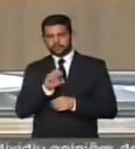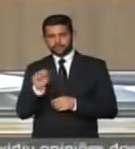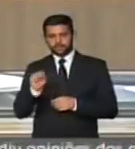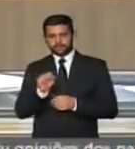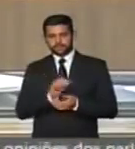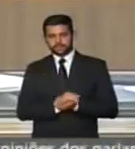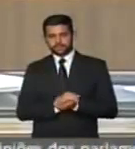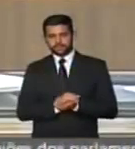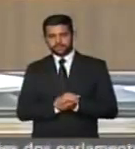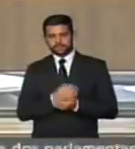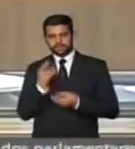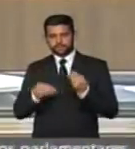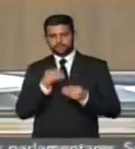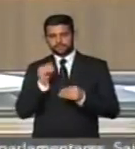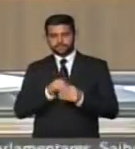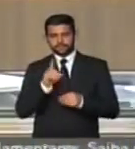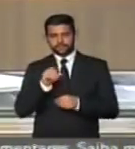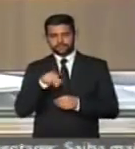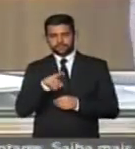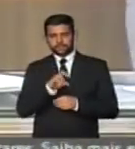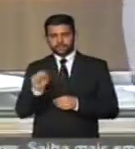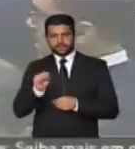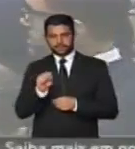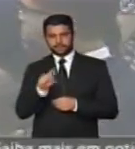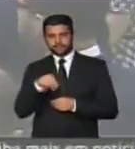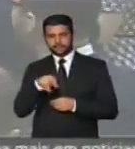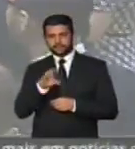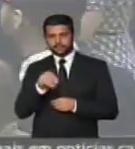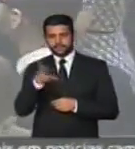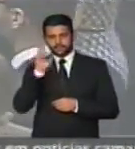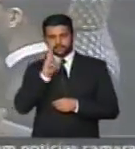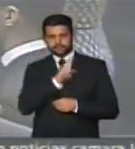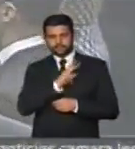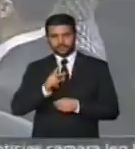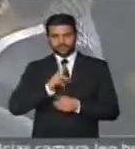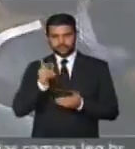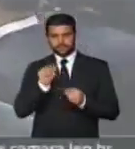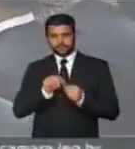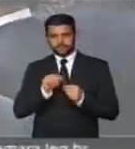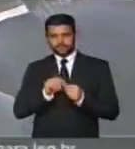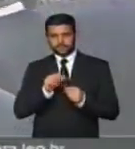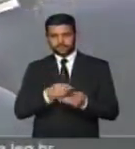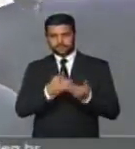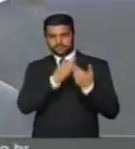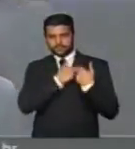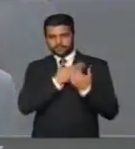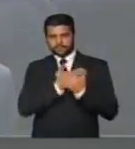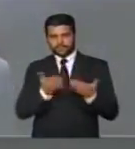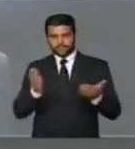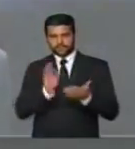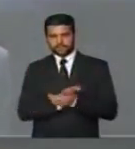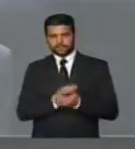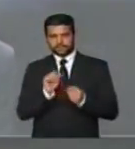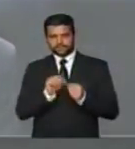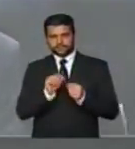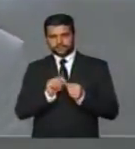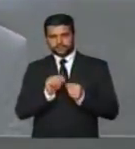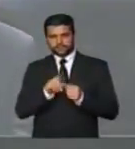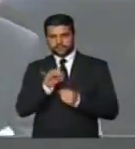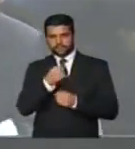democratas. Como voto, democratas. O democrata, seu presidente, cumpriu o seu papel de